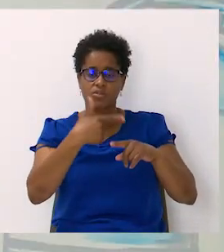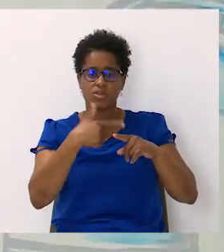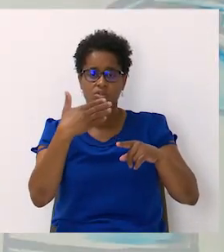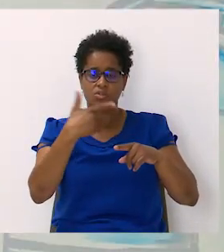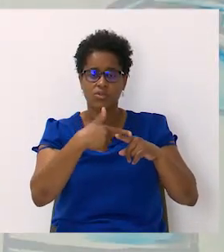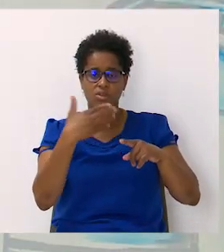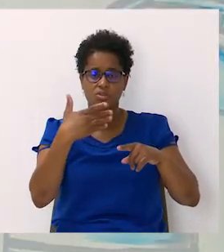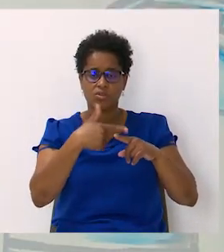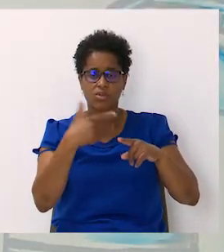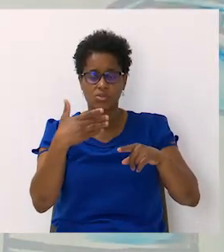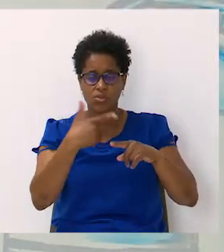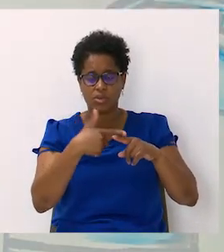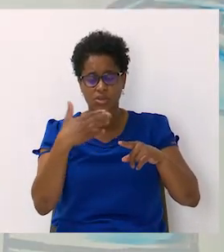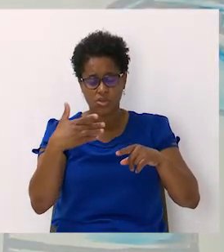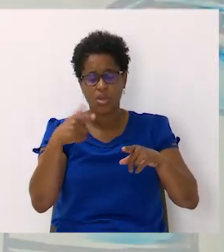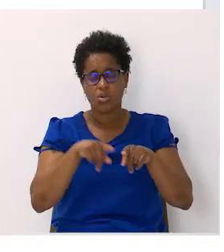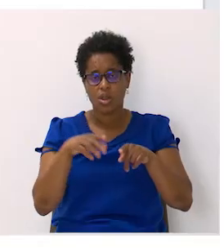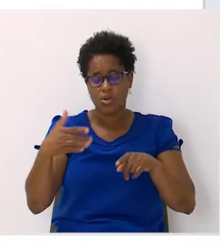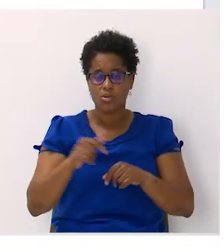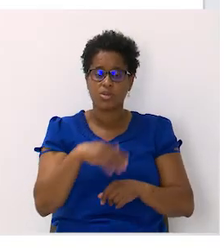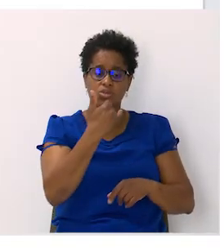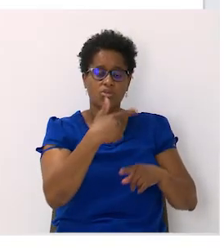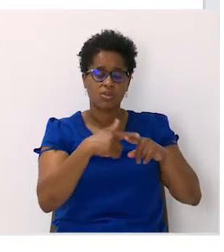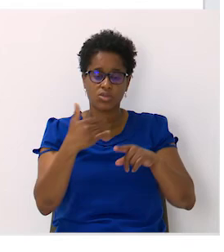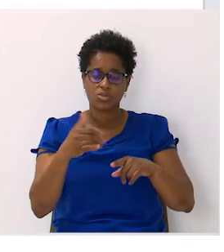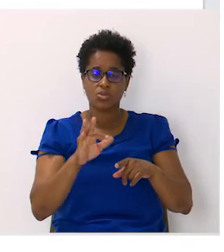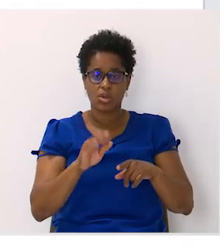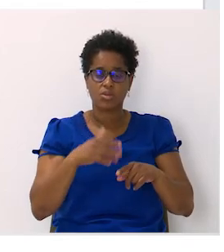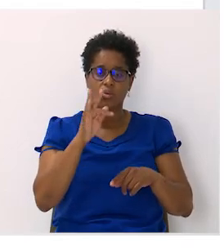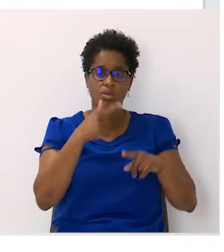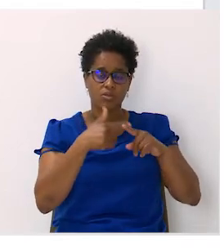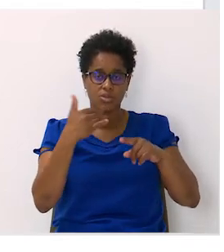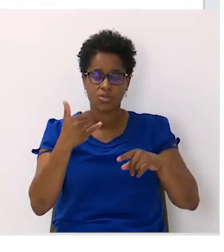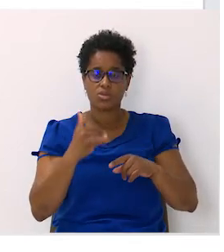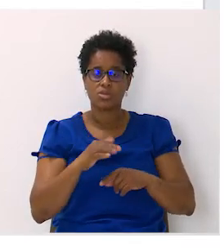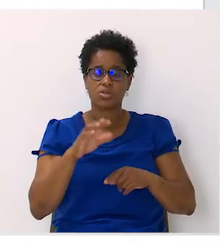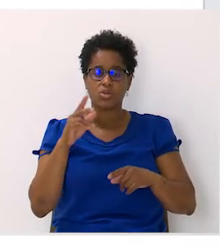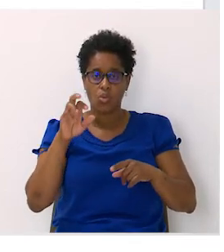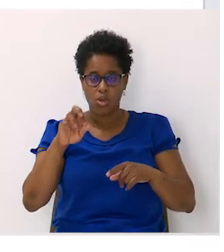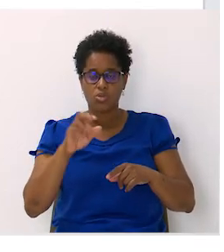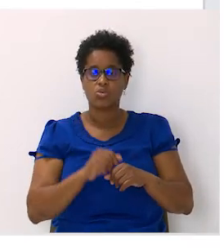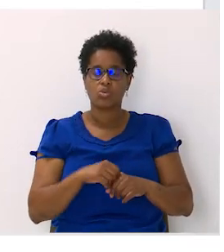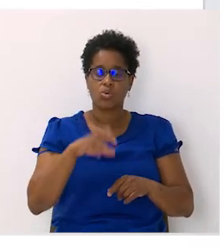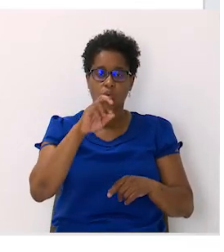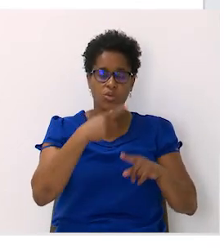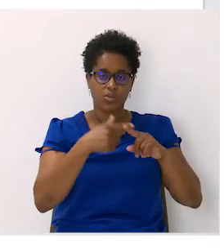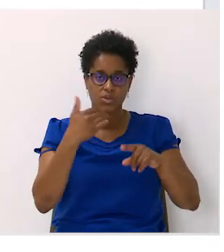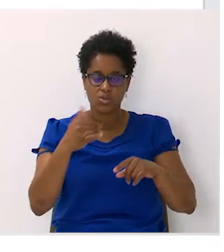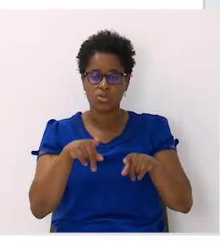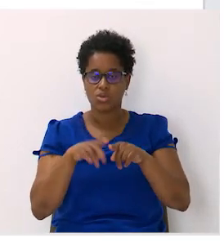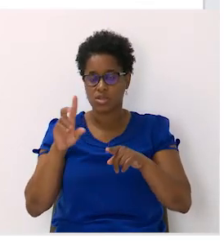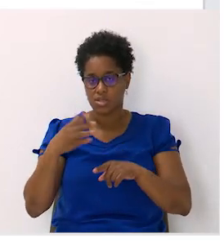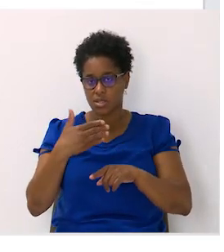1, vezes 1, vezes 1, vezes 1, dá 1. 2 vezes 2, 4. 4 vezes 2, 8. 8 vezes